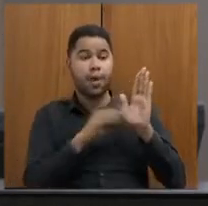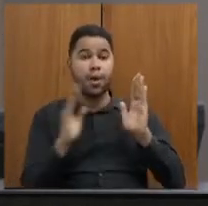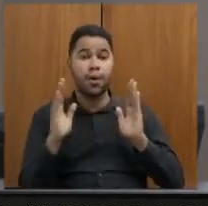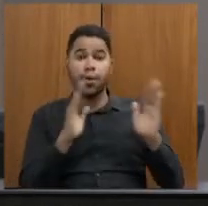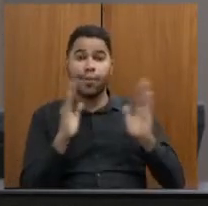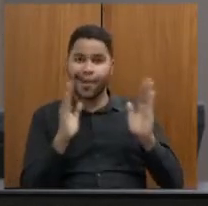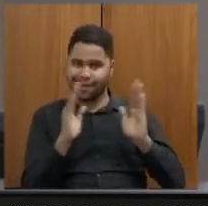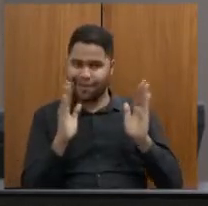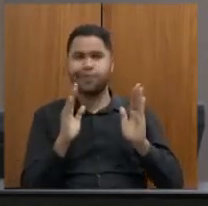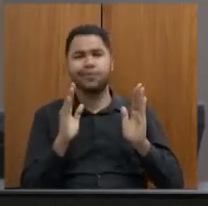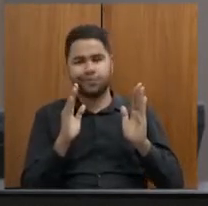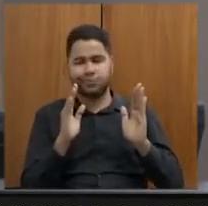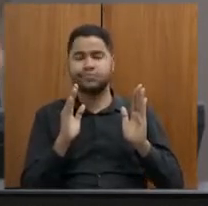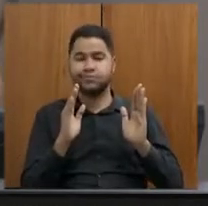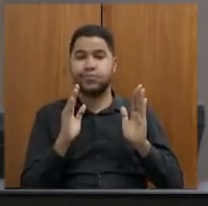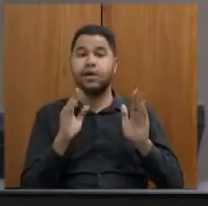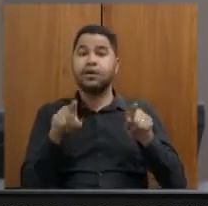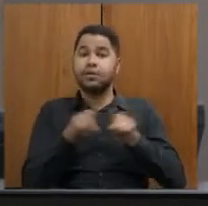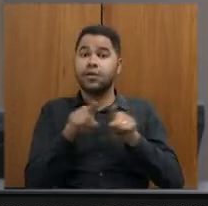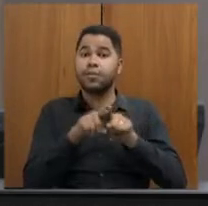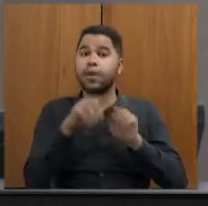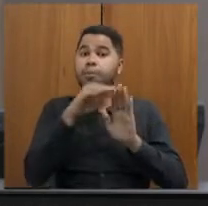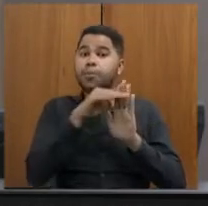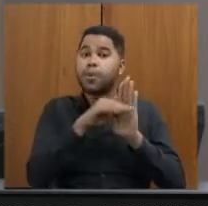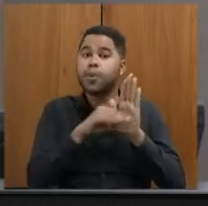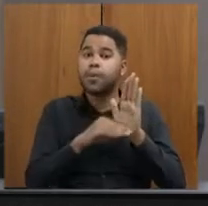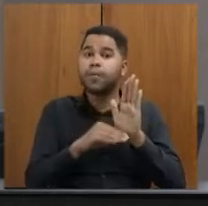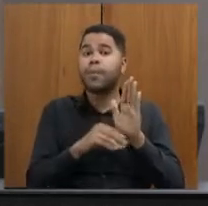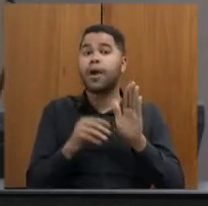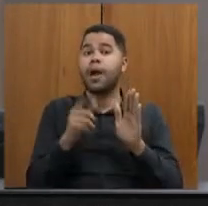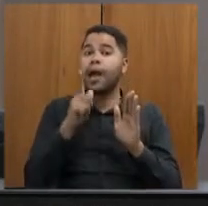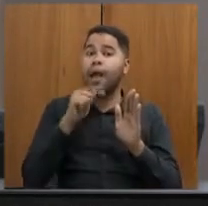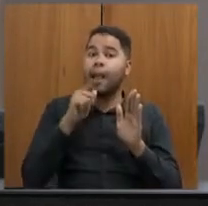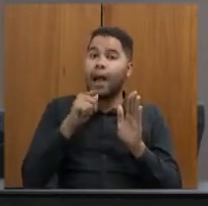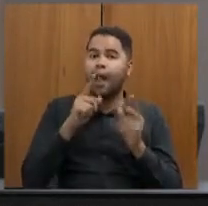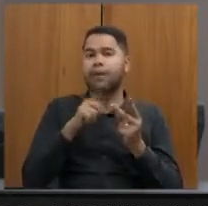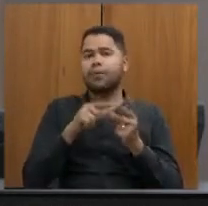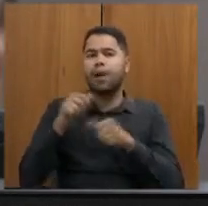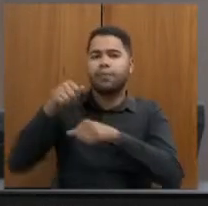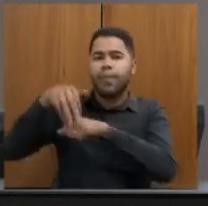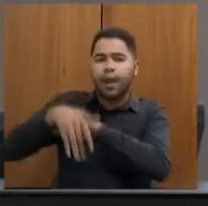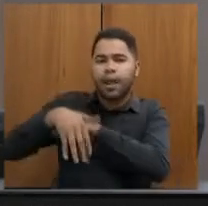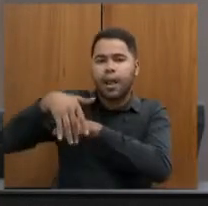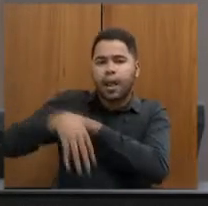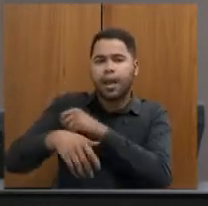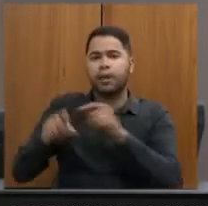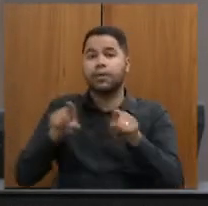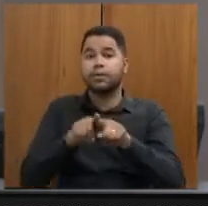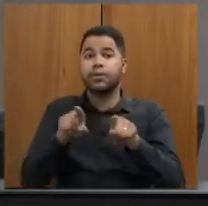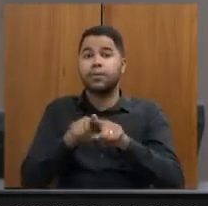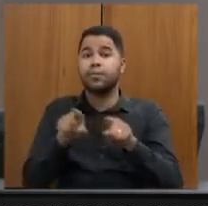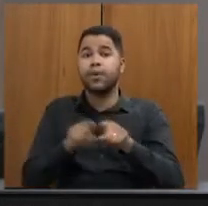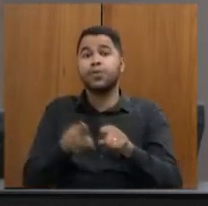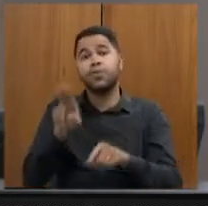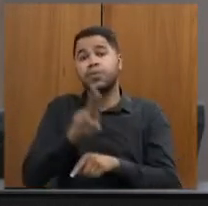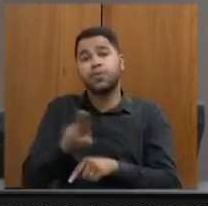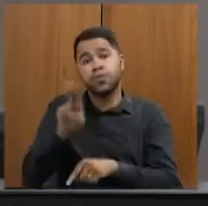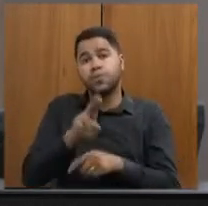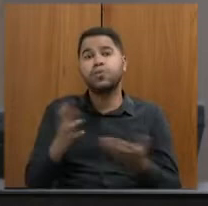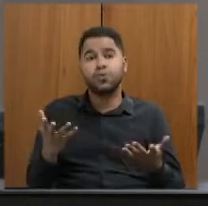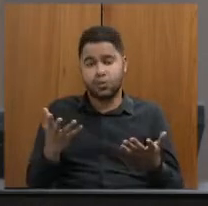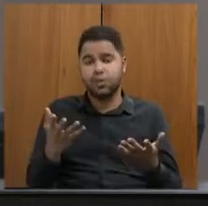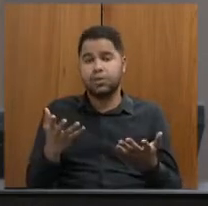período de carência né tem que respeitar a questão hídrica os Mananciais a questão da aplicação Então esse é um